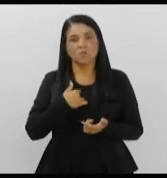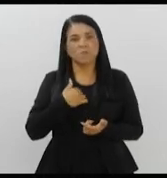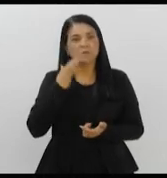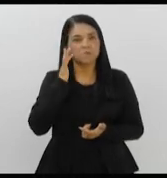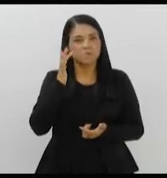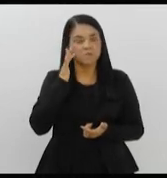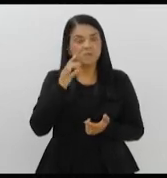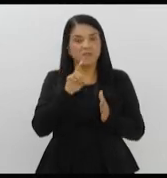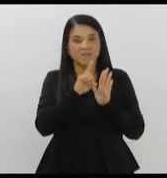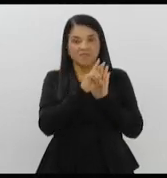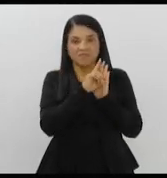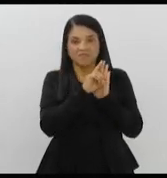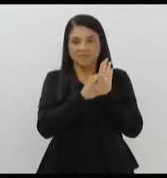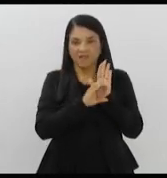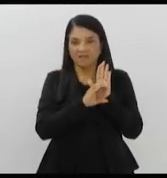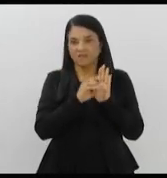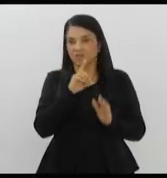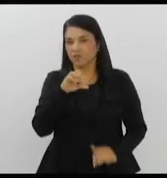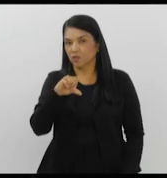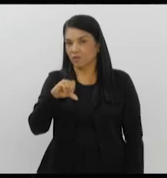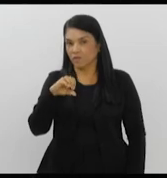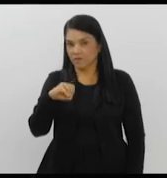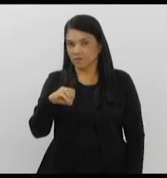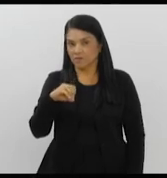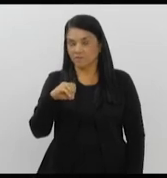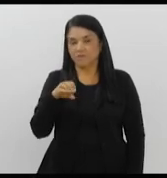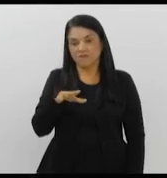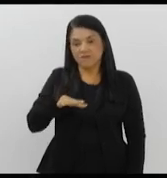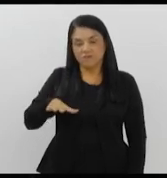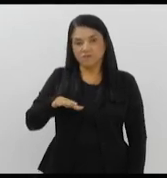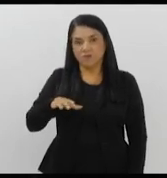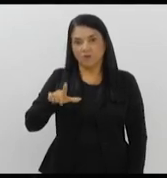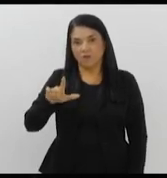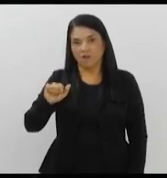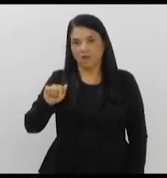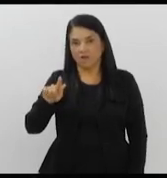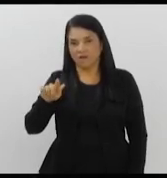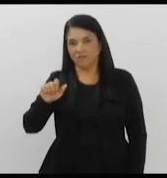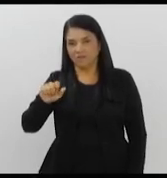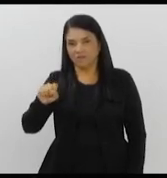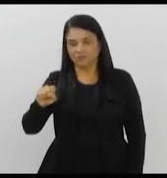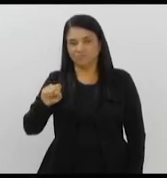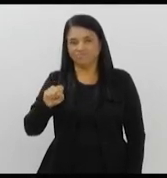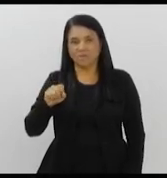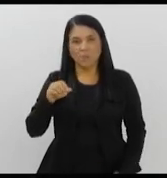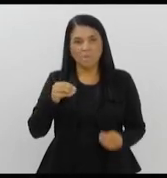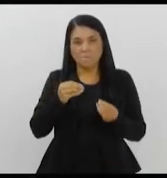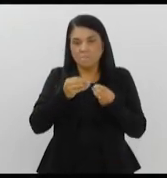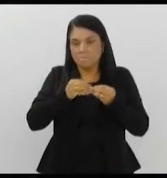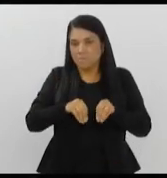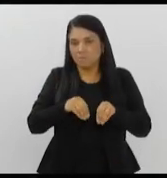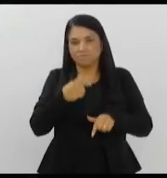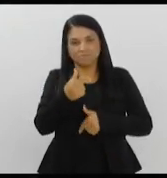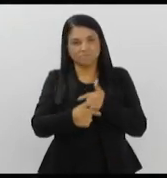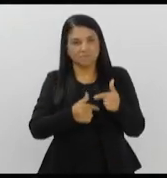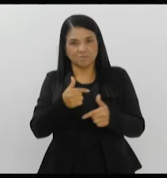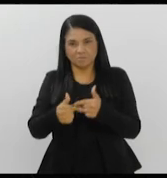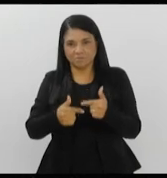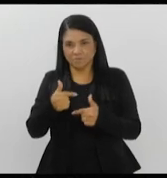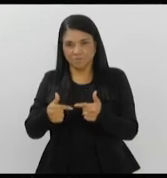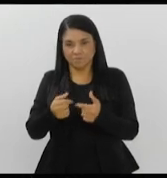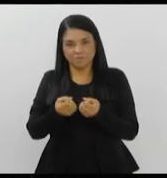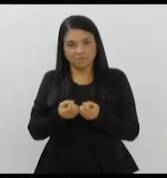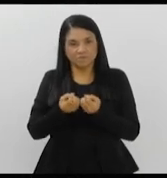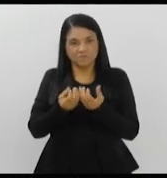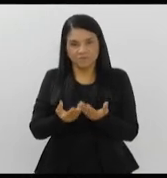a década de 90, a região dos lagos tem um péssimo serviço prestado no que se refere à